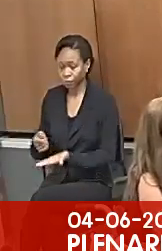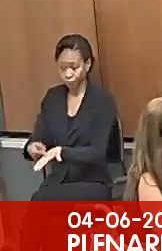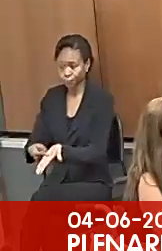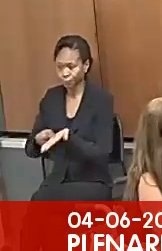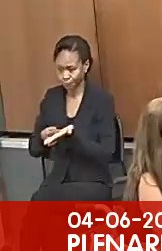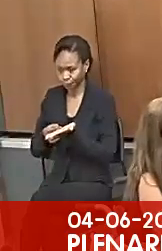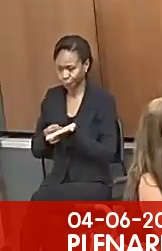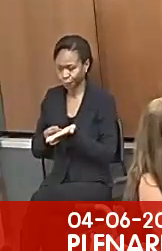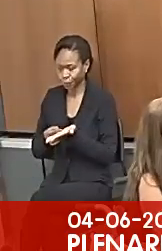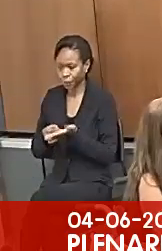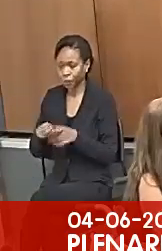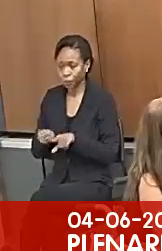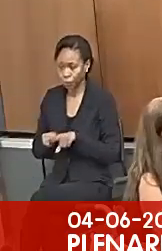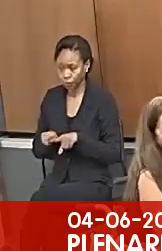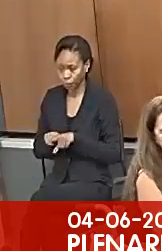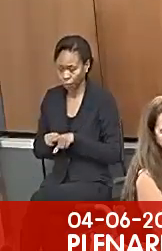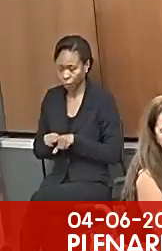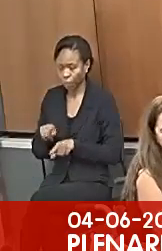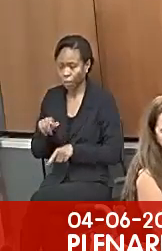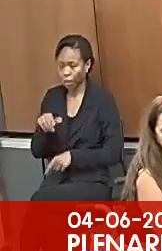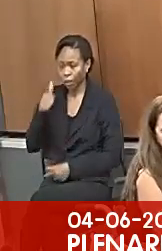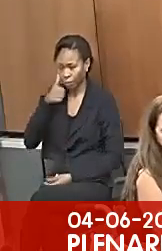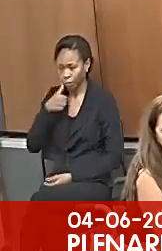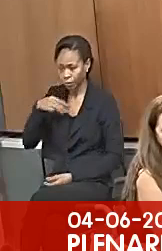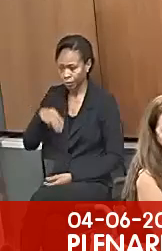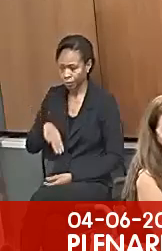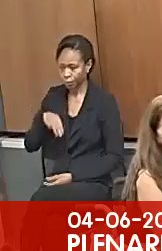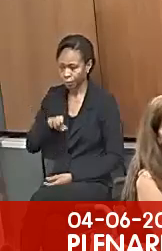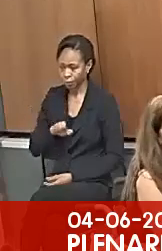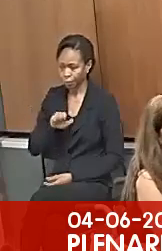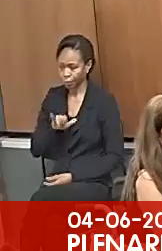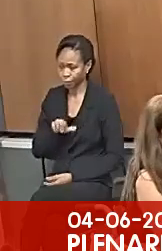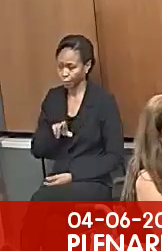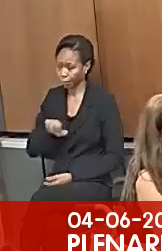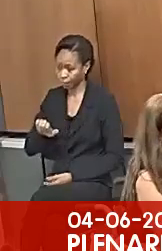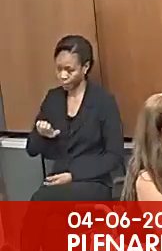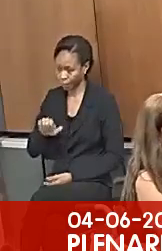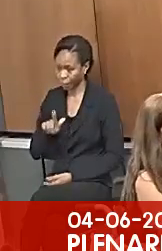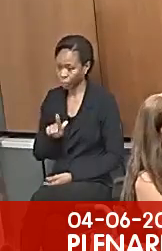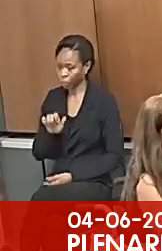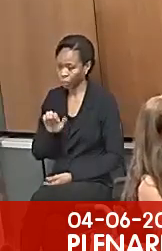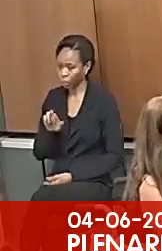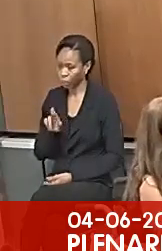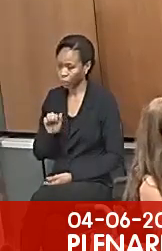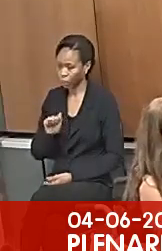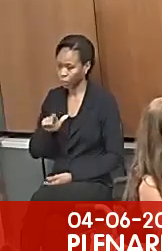Convido também a senhora Meire Geraldo.